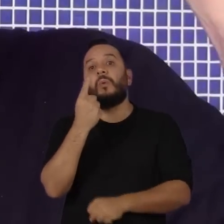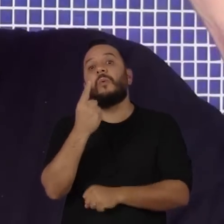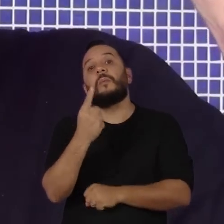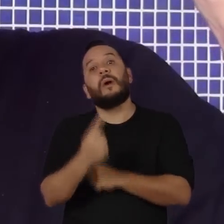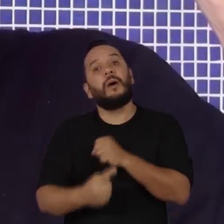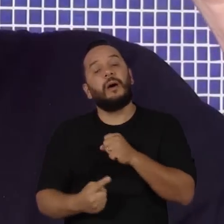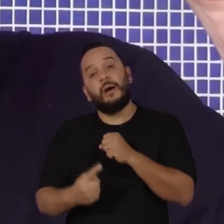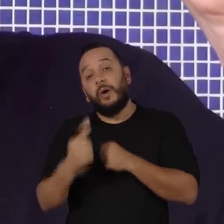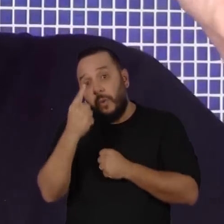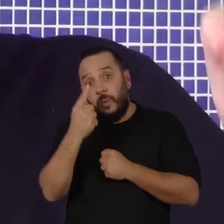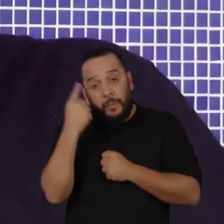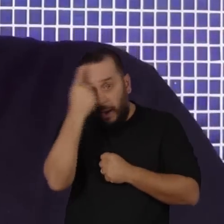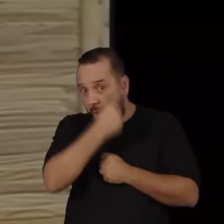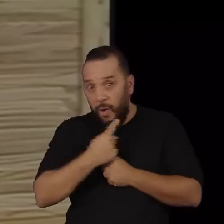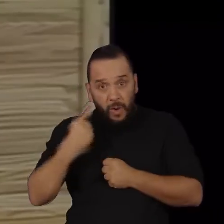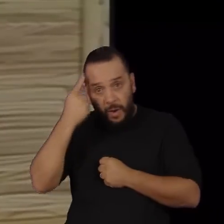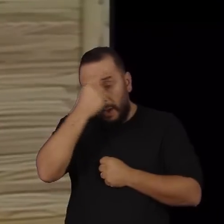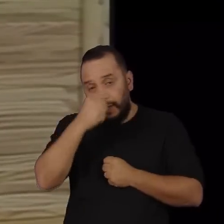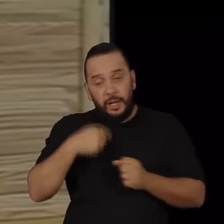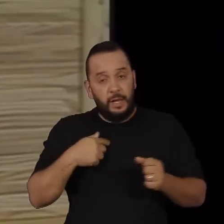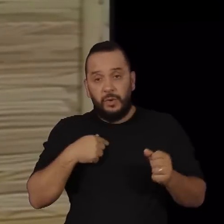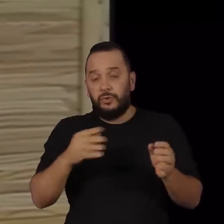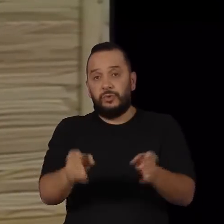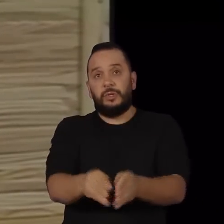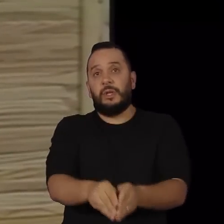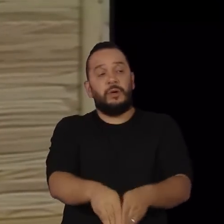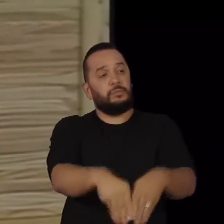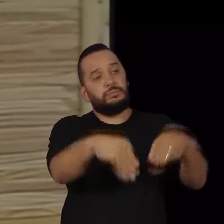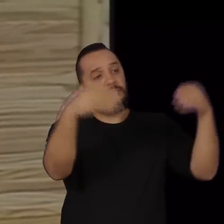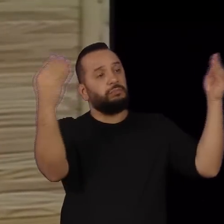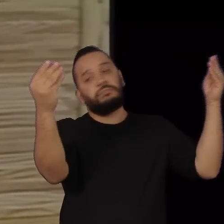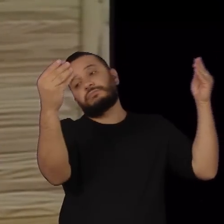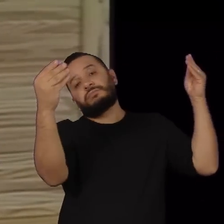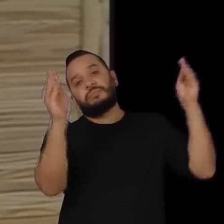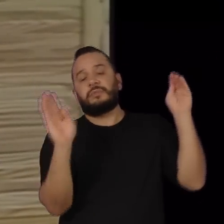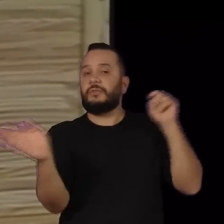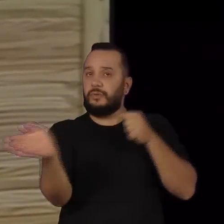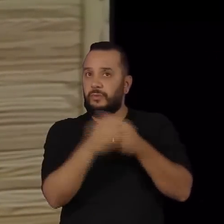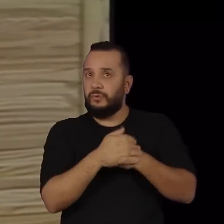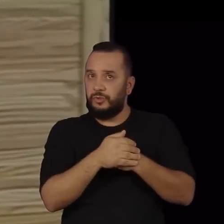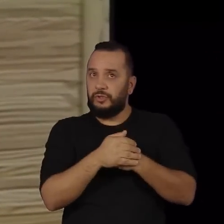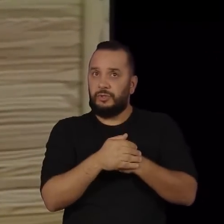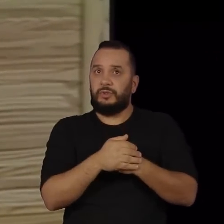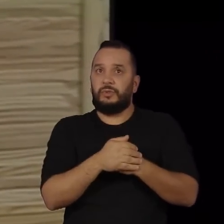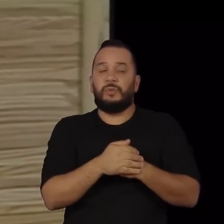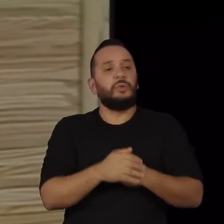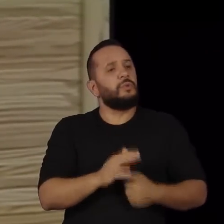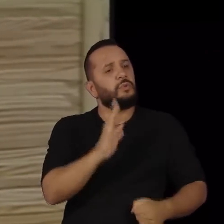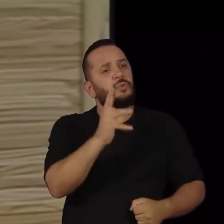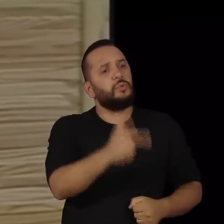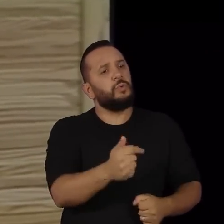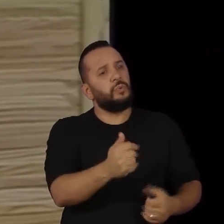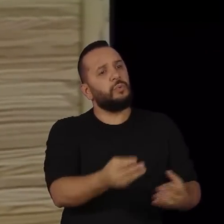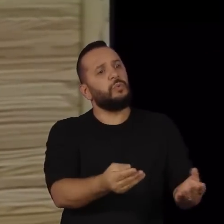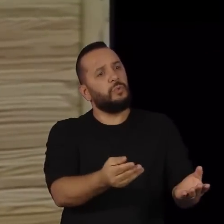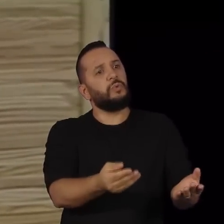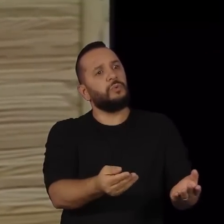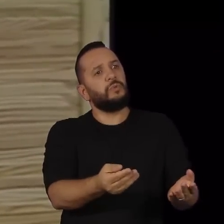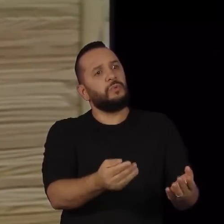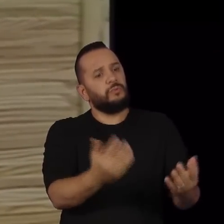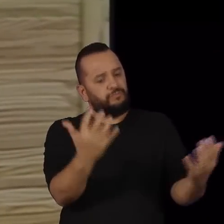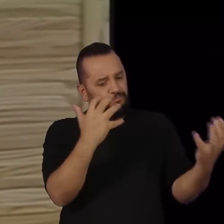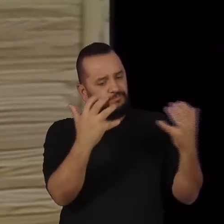jornal, escondido. Tudo me vinha de você, até mesmo as suas